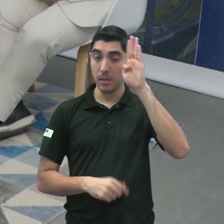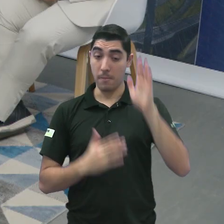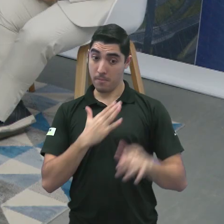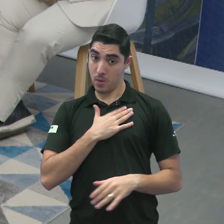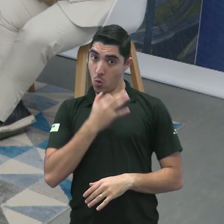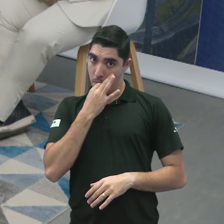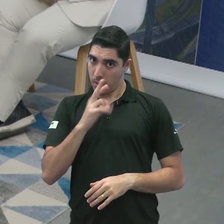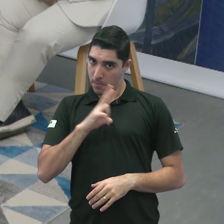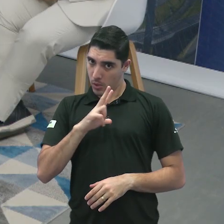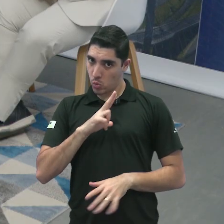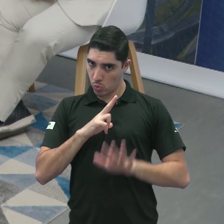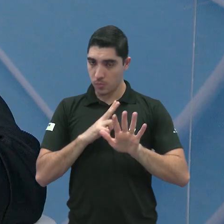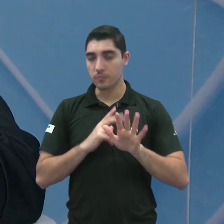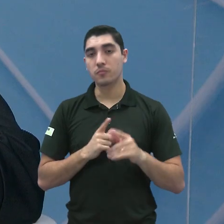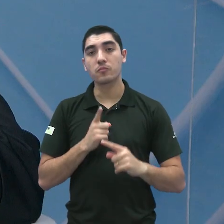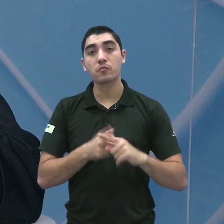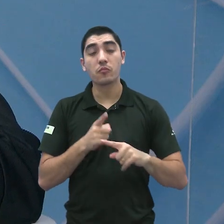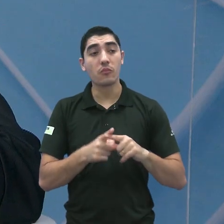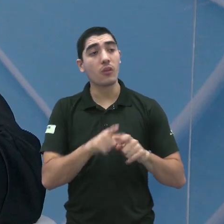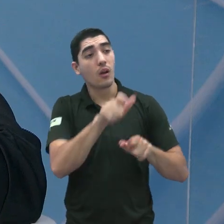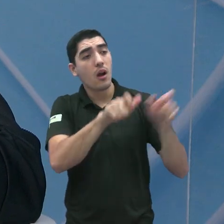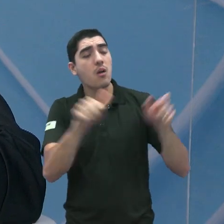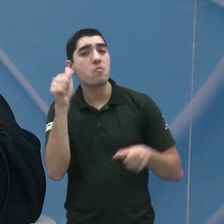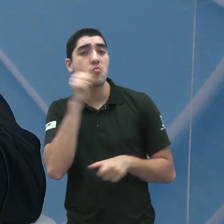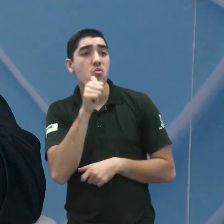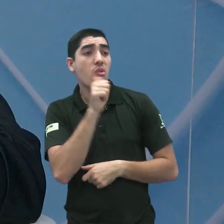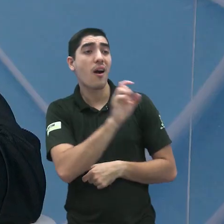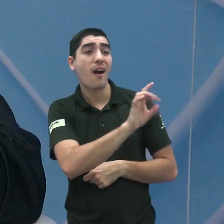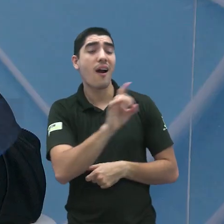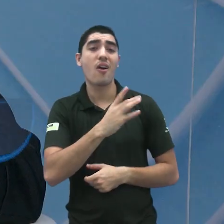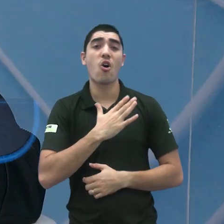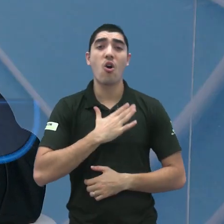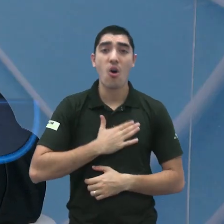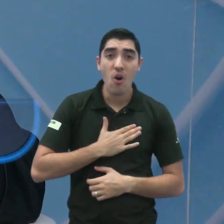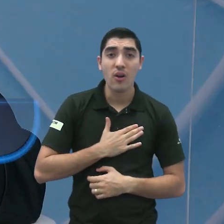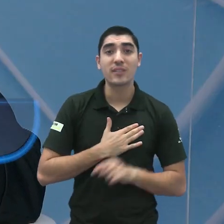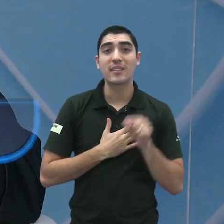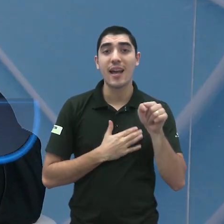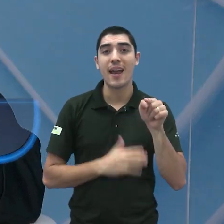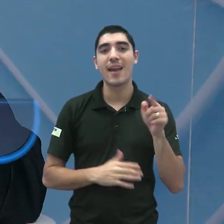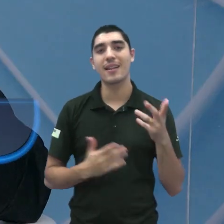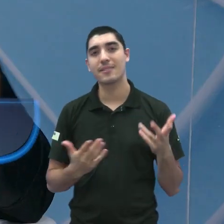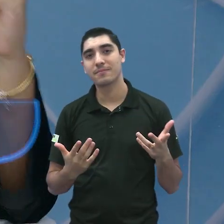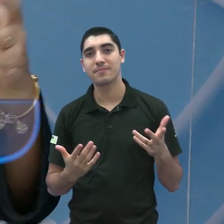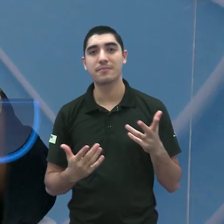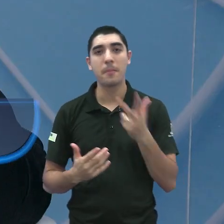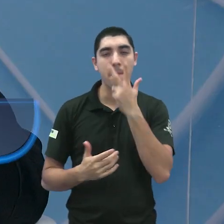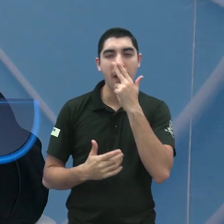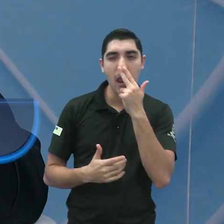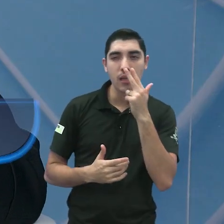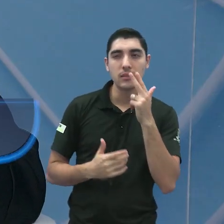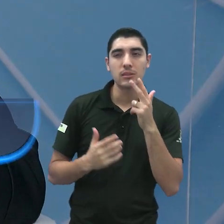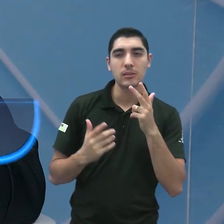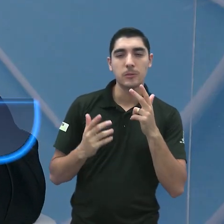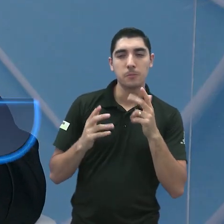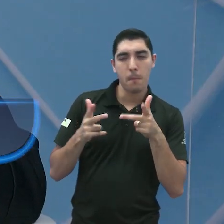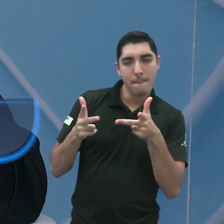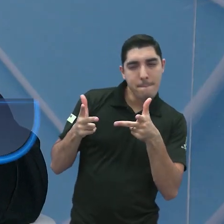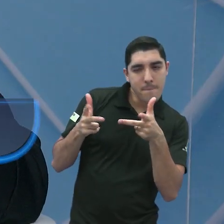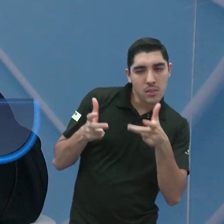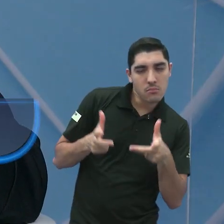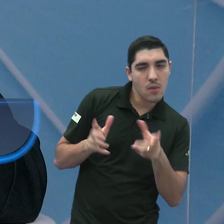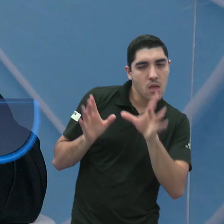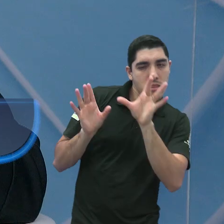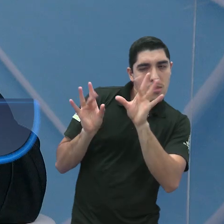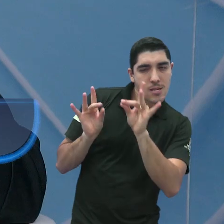pessoal da mulher, porque eu acredito que a mulher tem um olhar mais refinado, talvez, mais